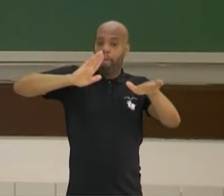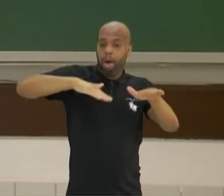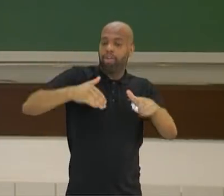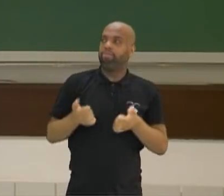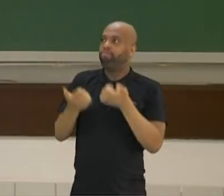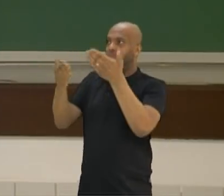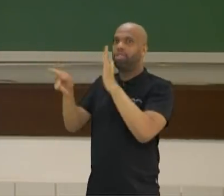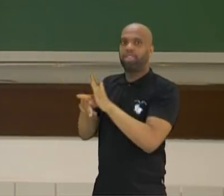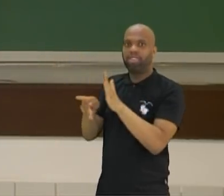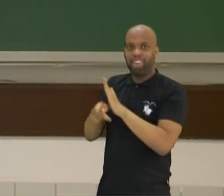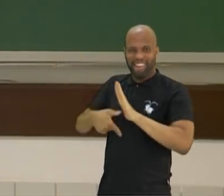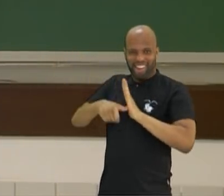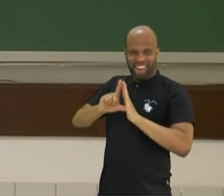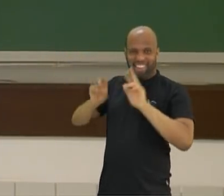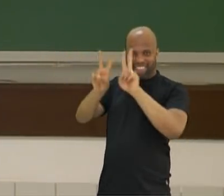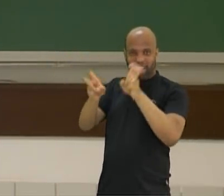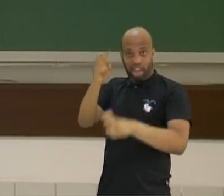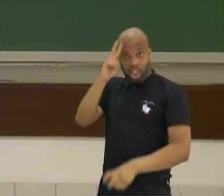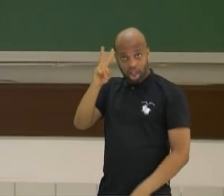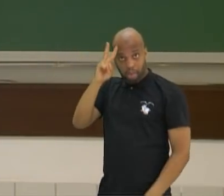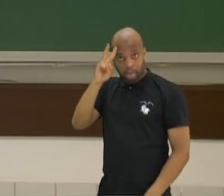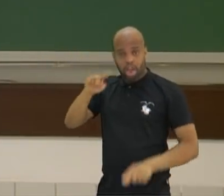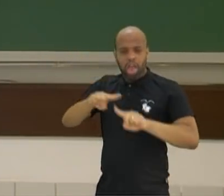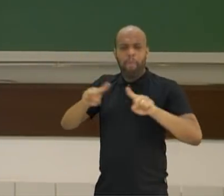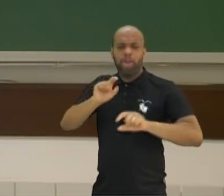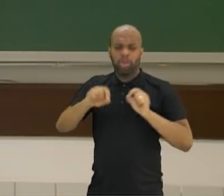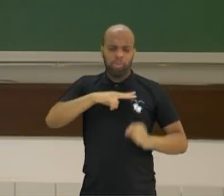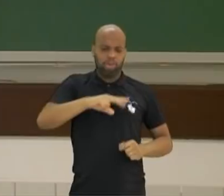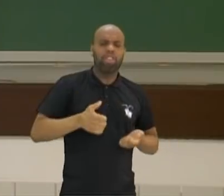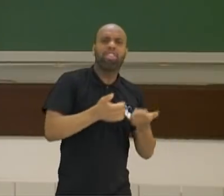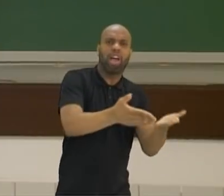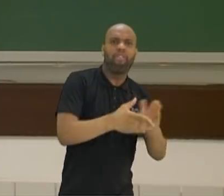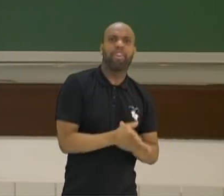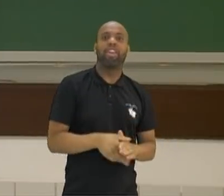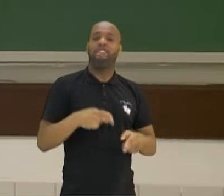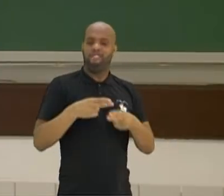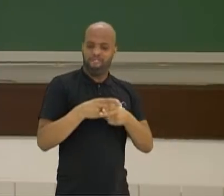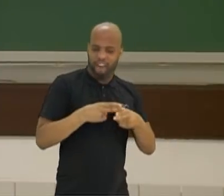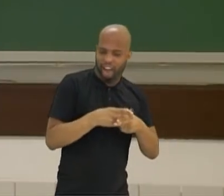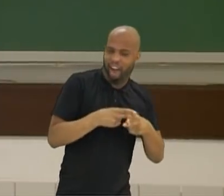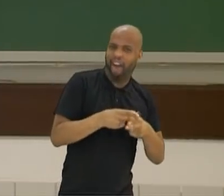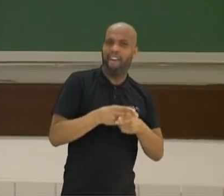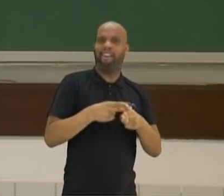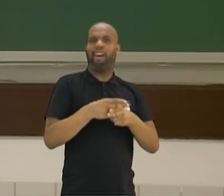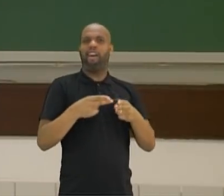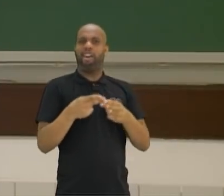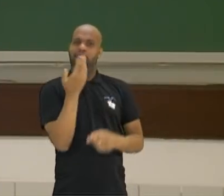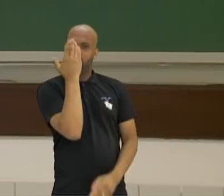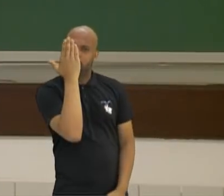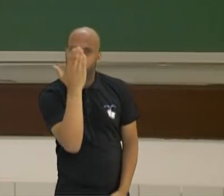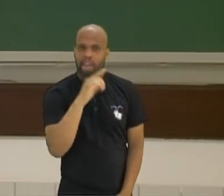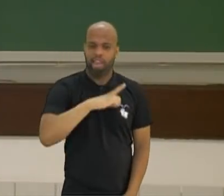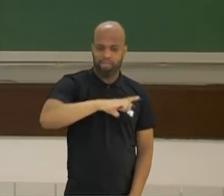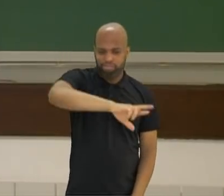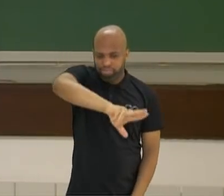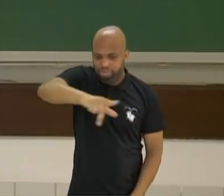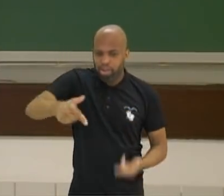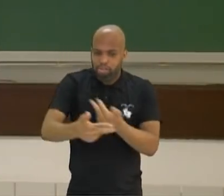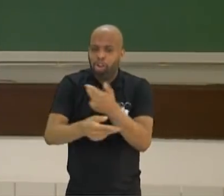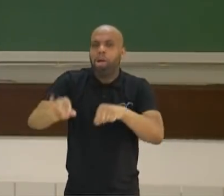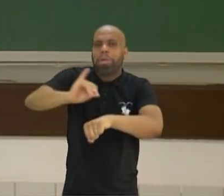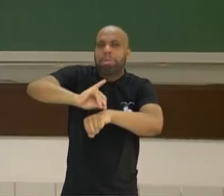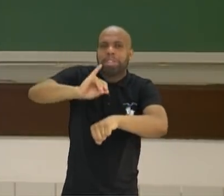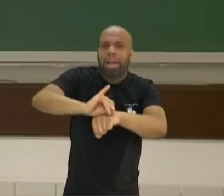feitorias. Em troca, o que eles recebiam dos portugueses? Machados, facas, canivetes, espelhos e outros produtos úteis,